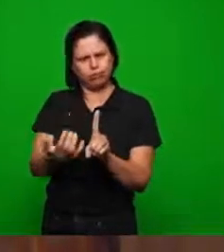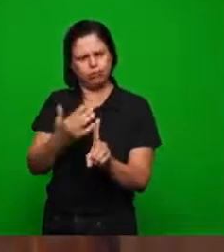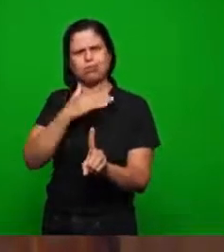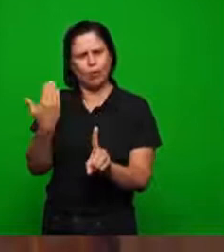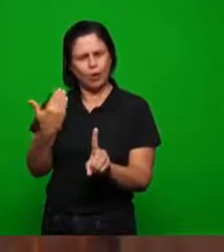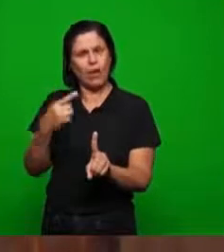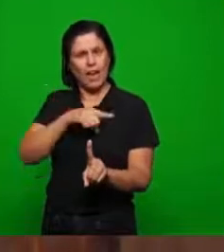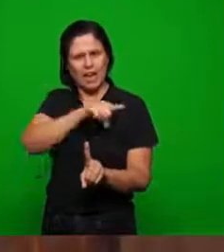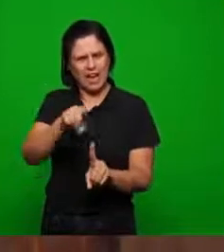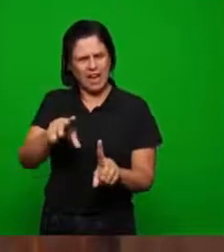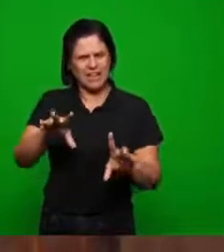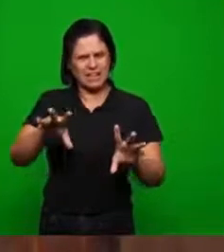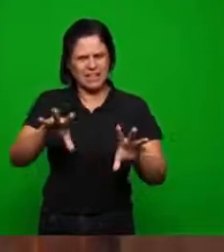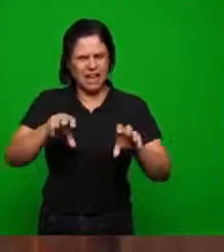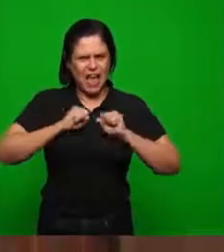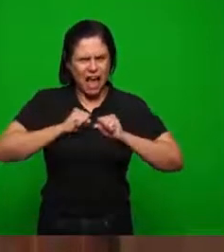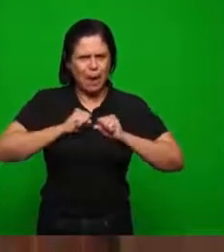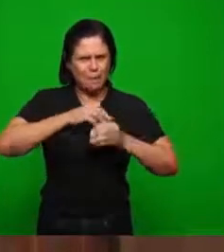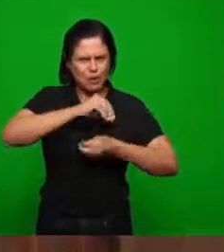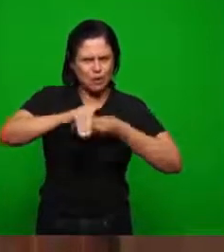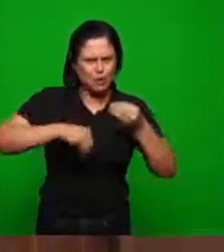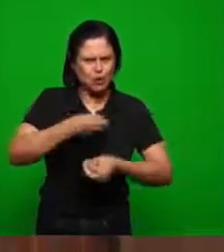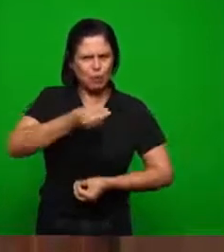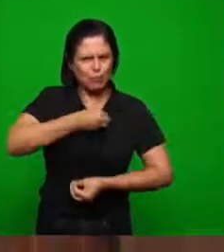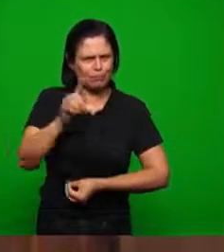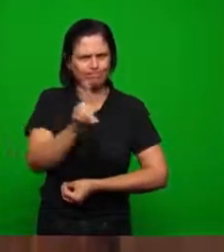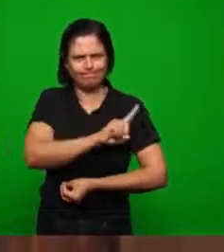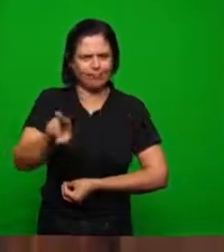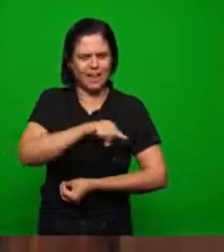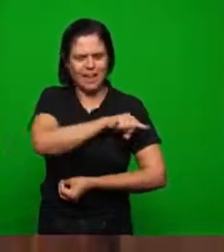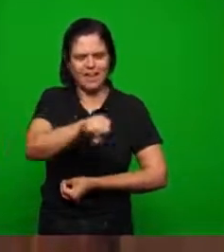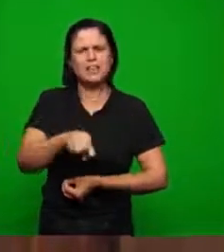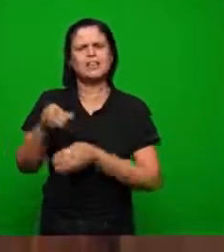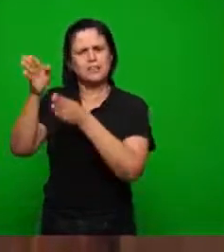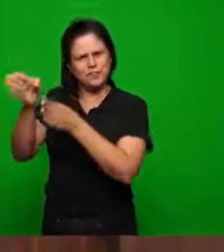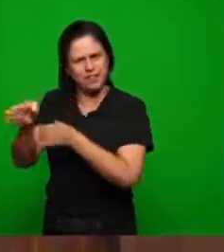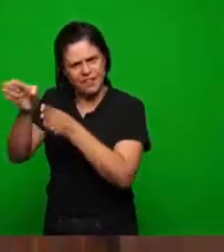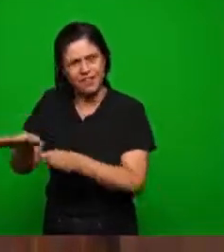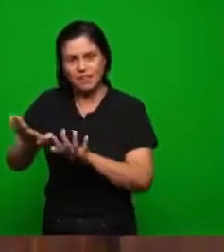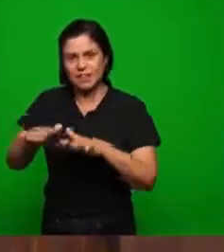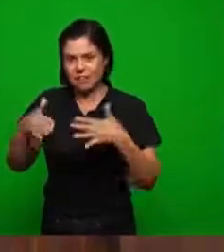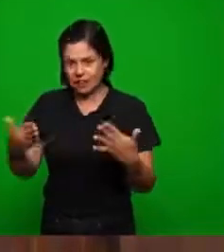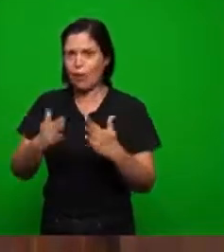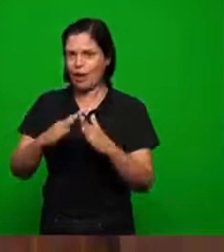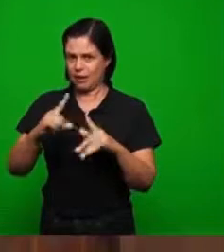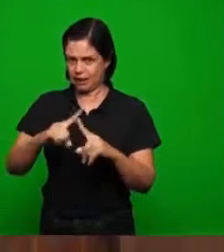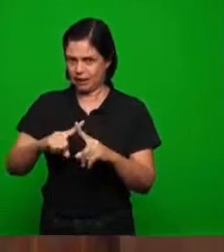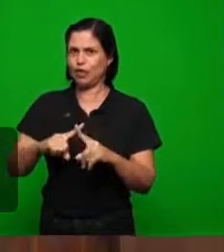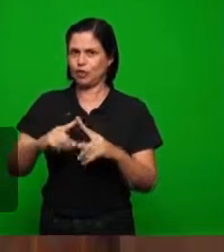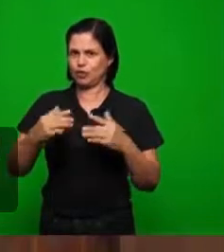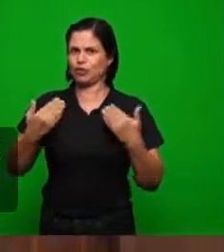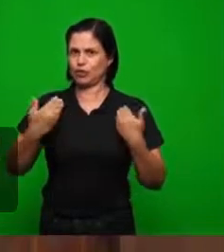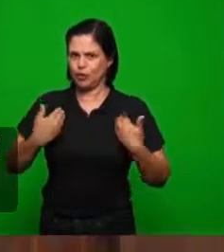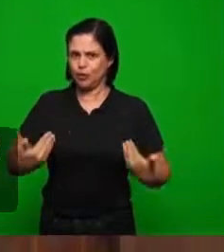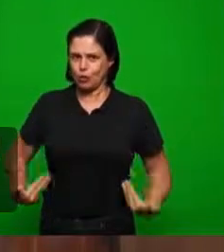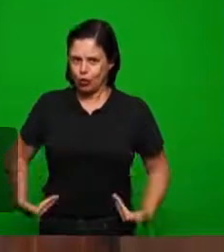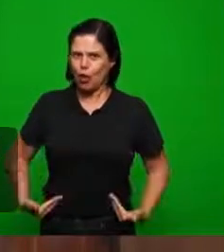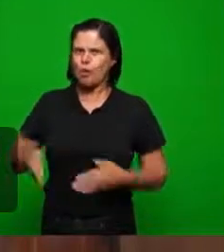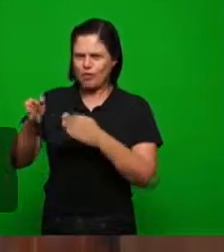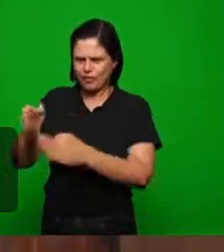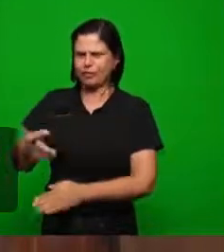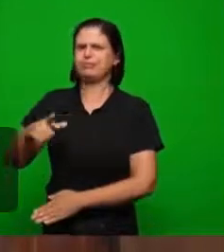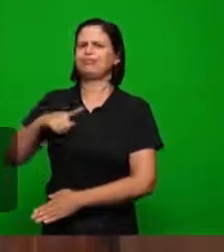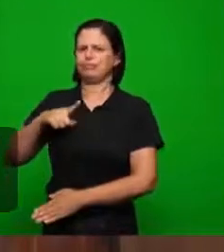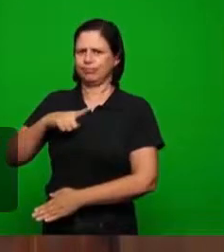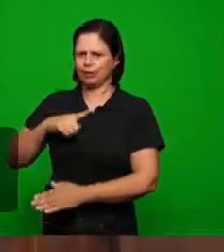se contaminaram. Então, a igreja existia, Jesus estava presente, e